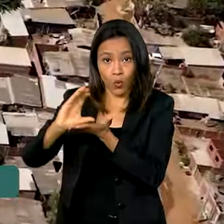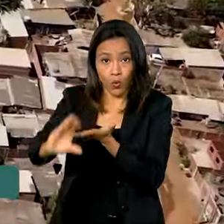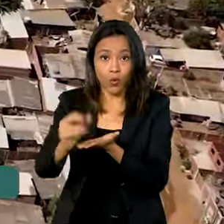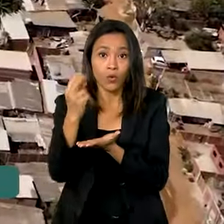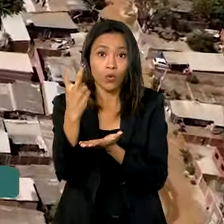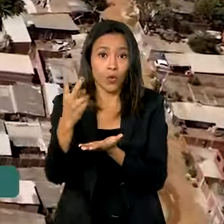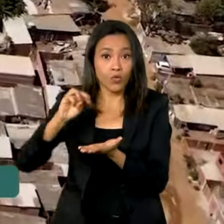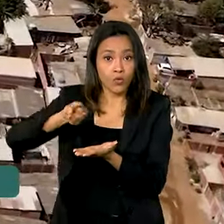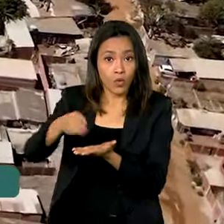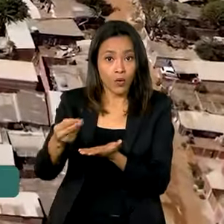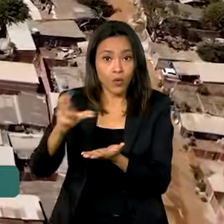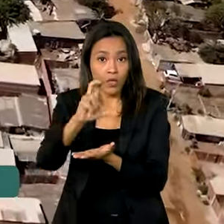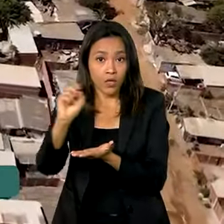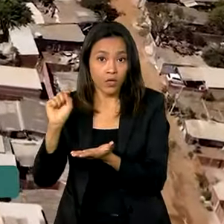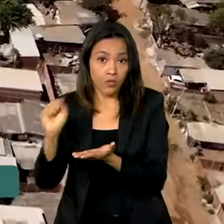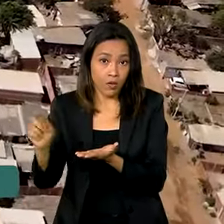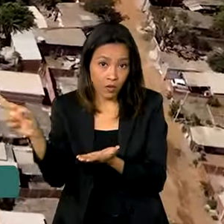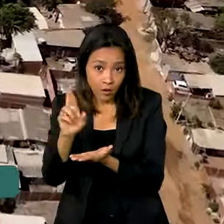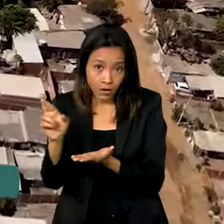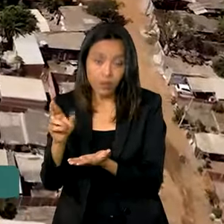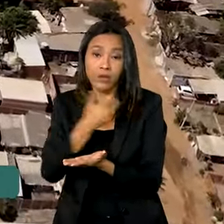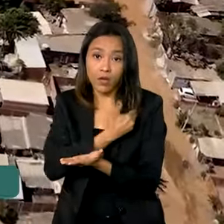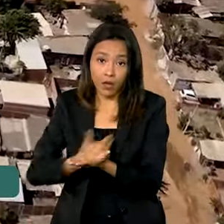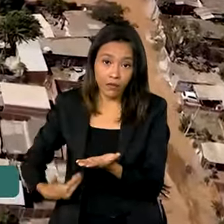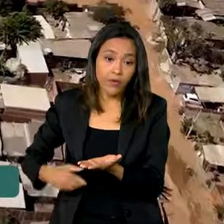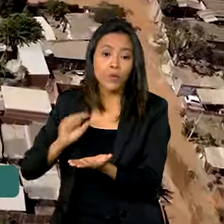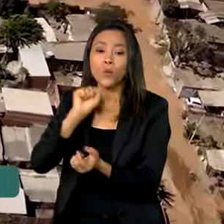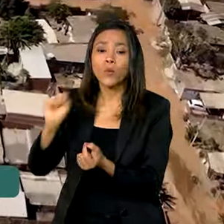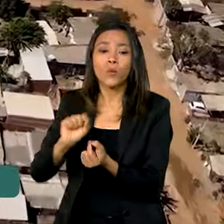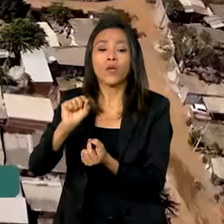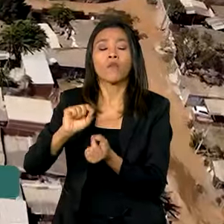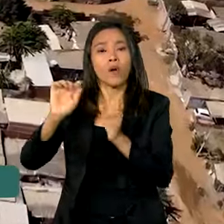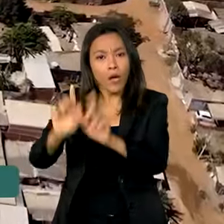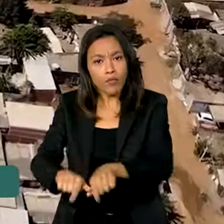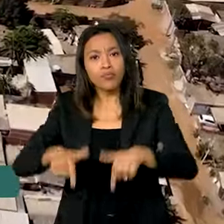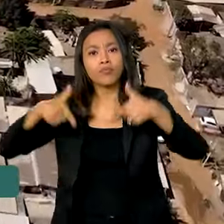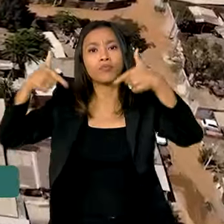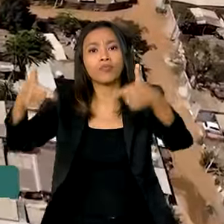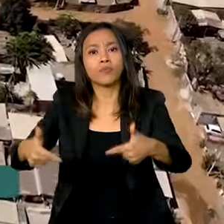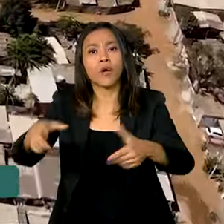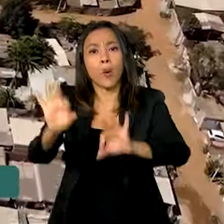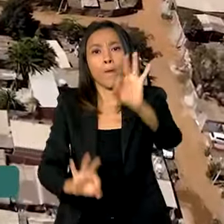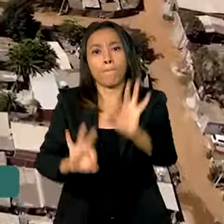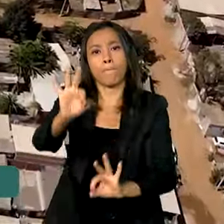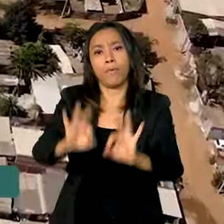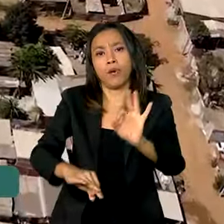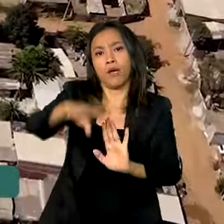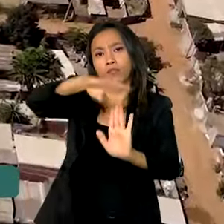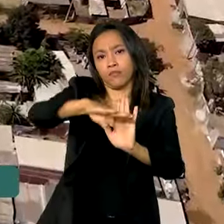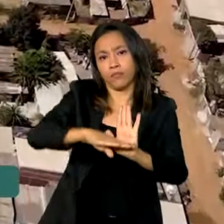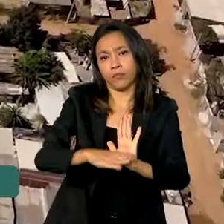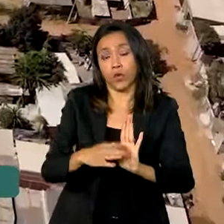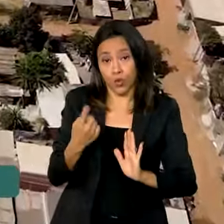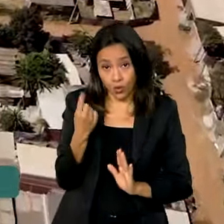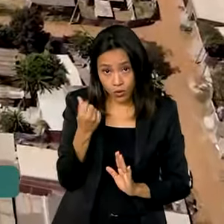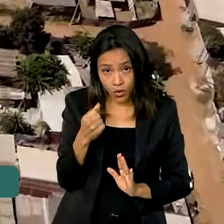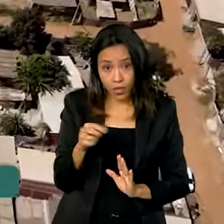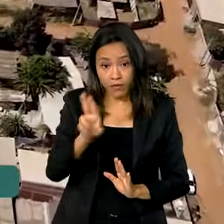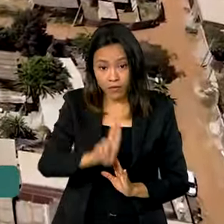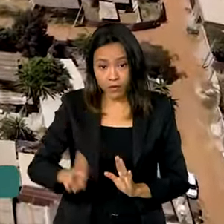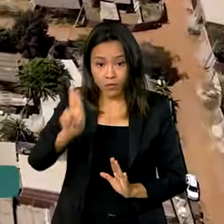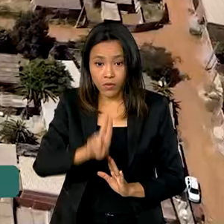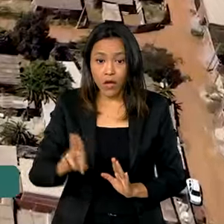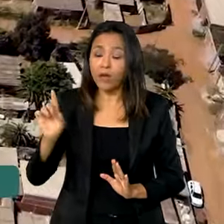do governo federal para a implementação do Plano de Ação Periferia Viva. O dinheiro será utilizado para